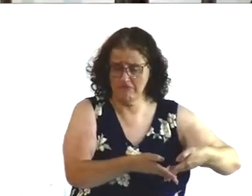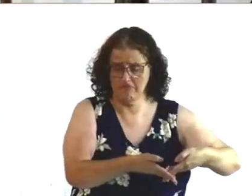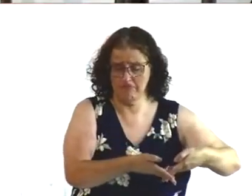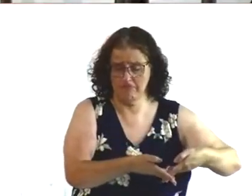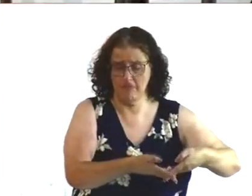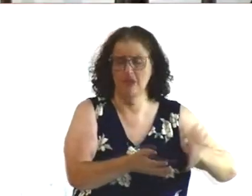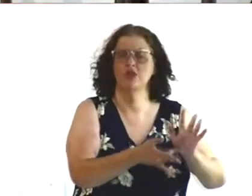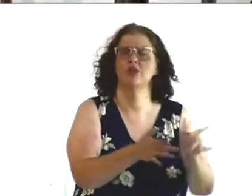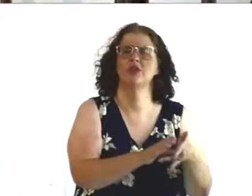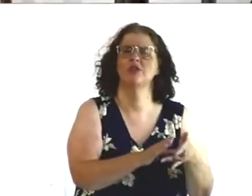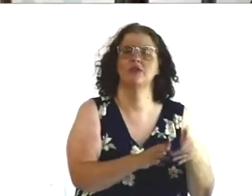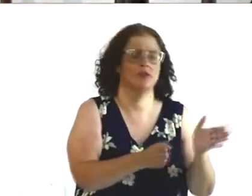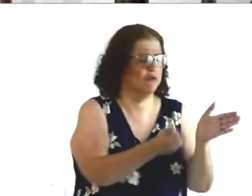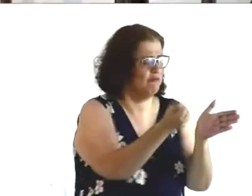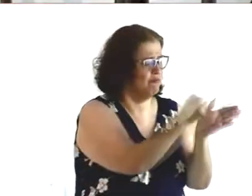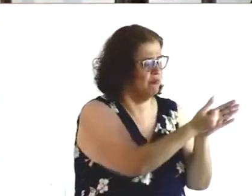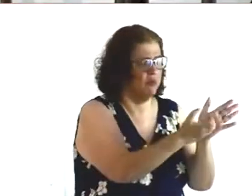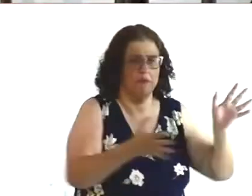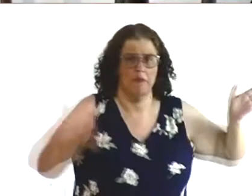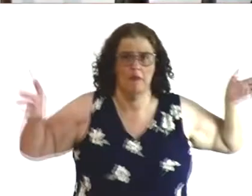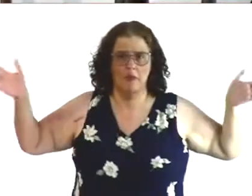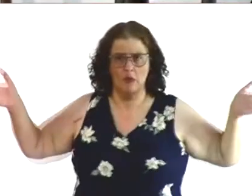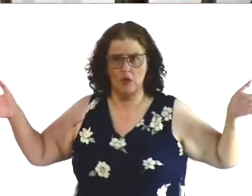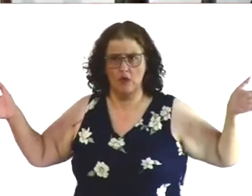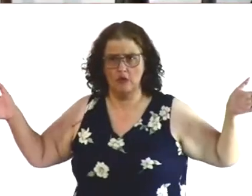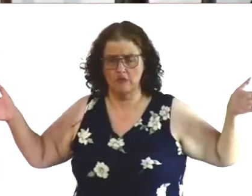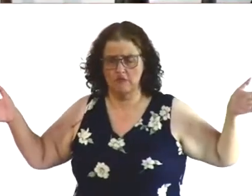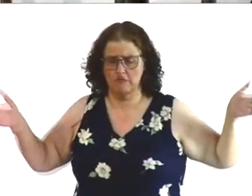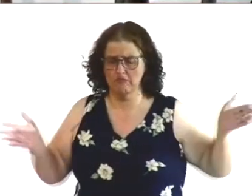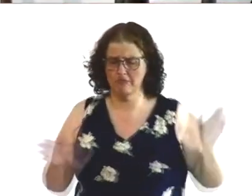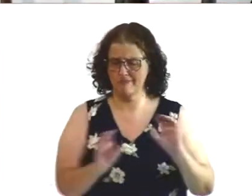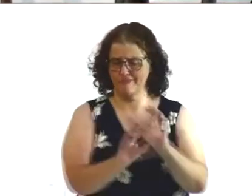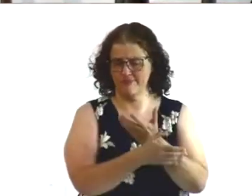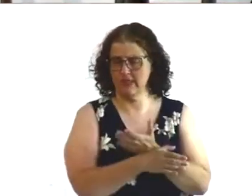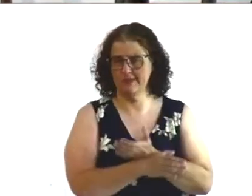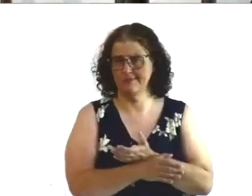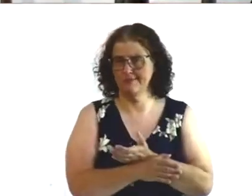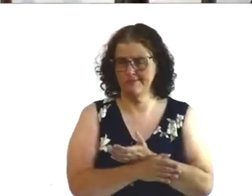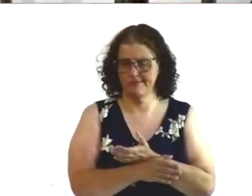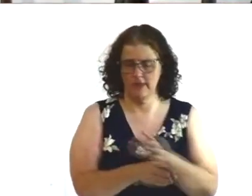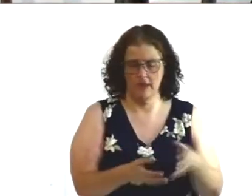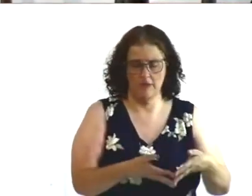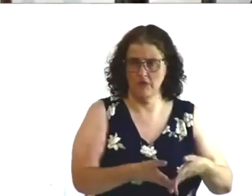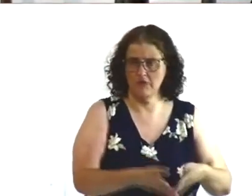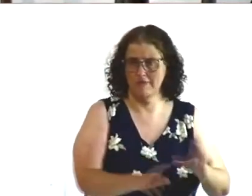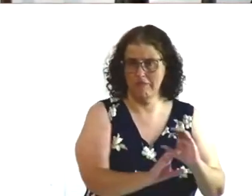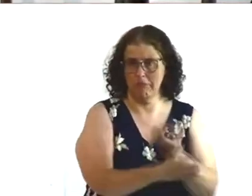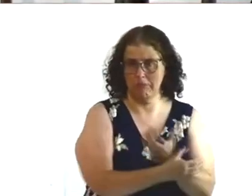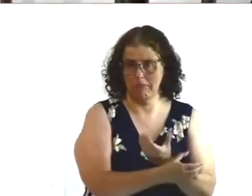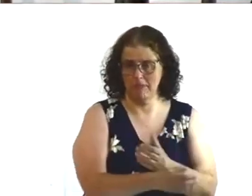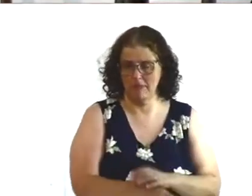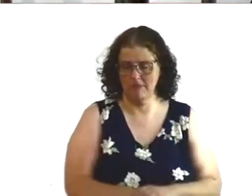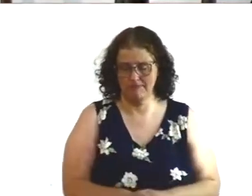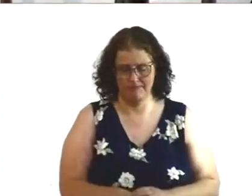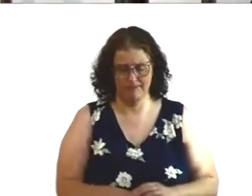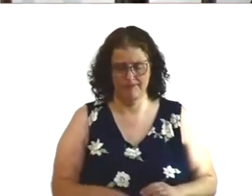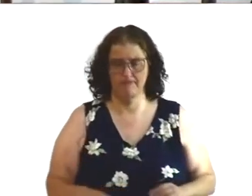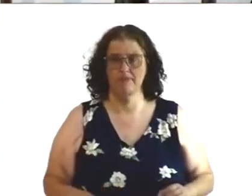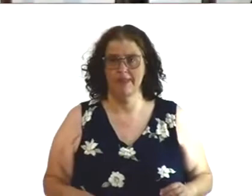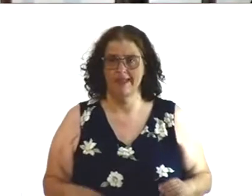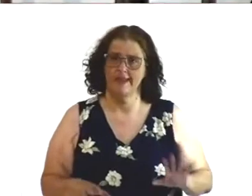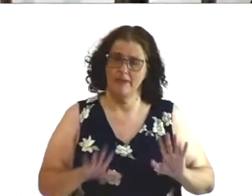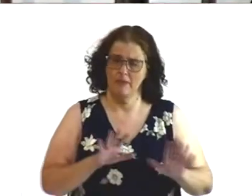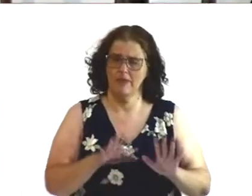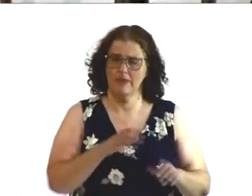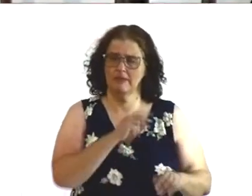está na cruz? Não está mais. Está vazia a cruz. Algumas instituições, religiões mantêm Jesus na cruz, mas essa